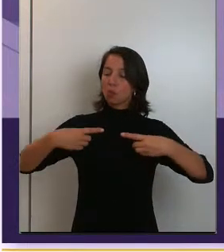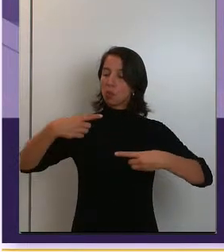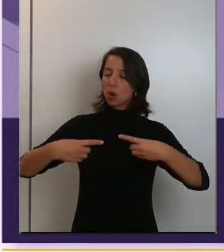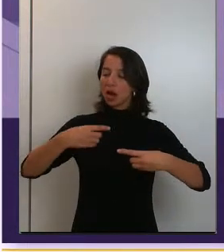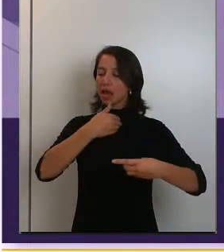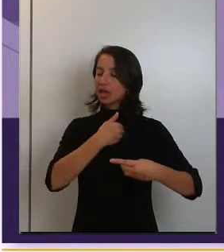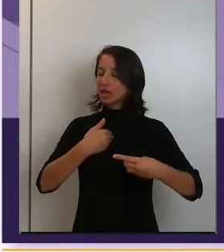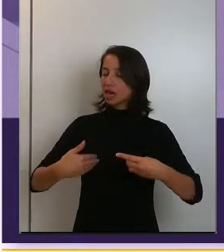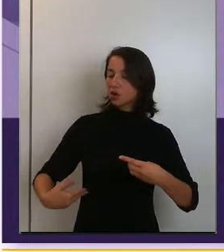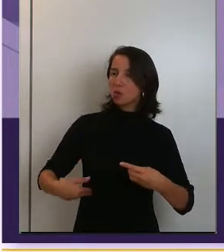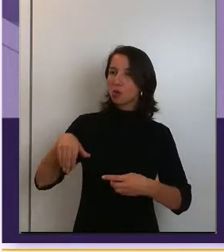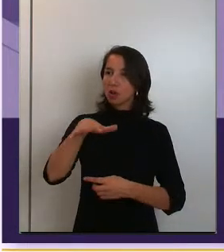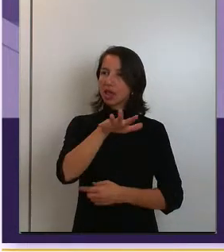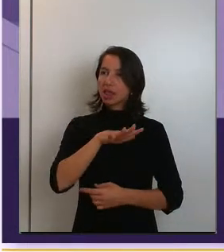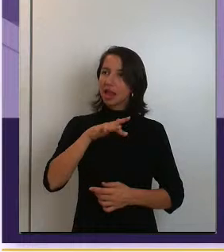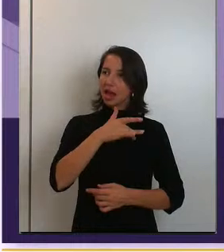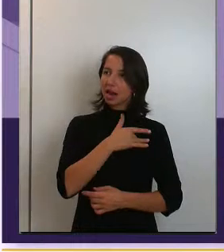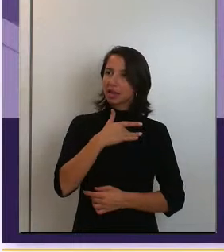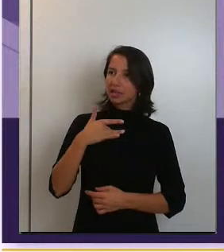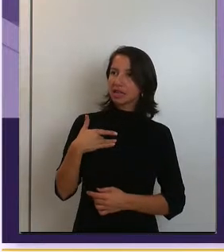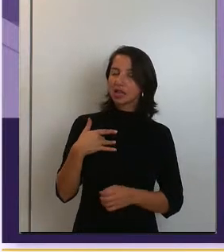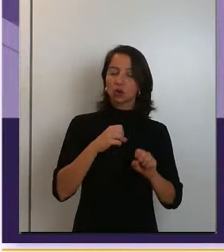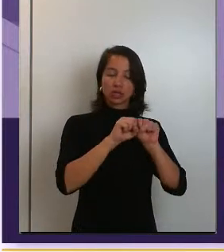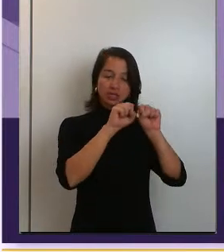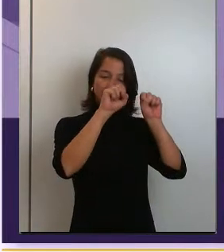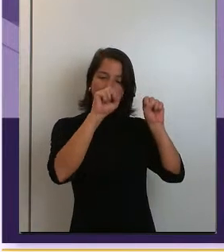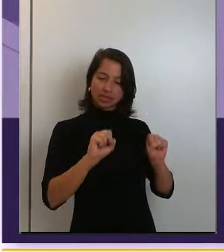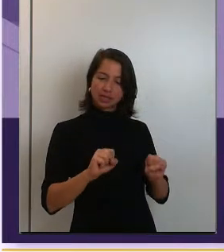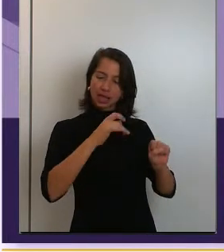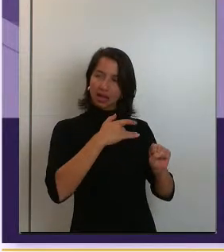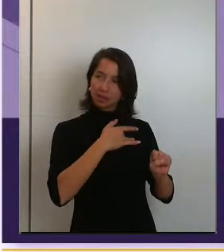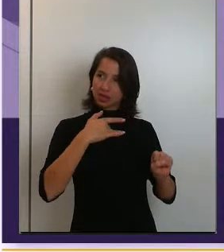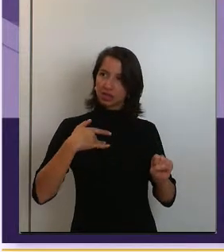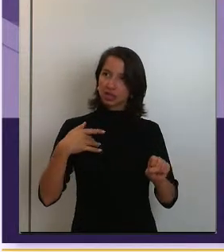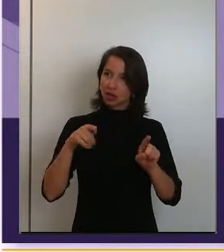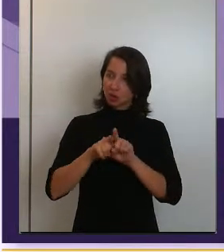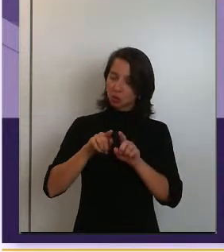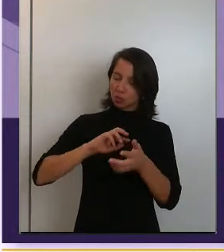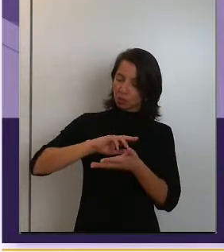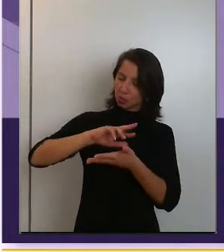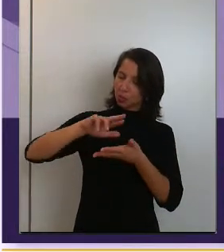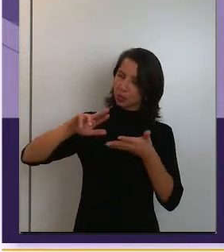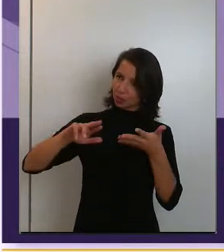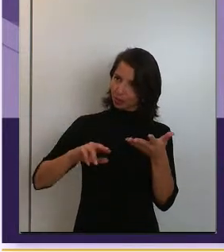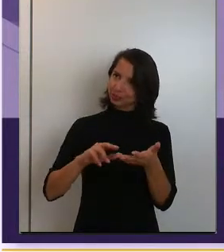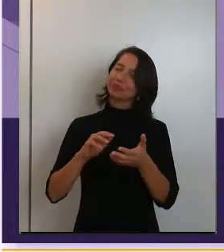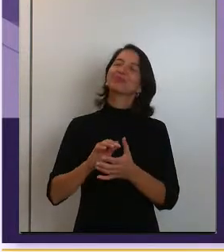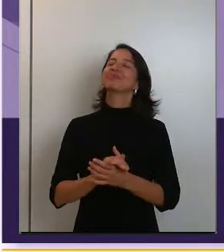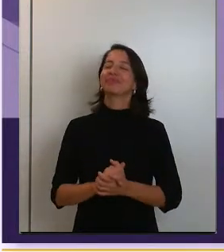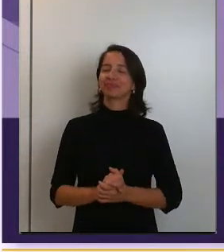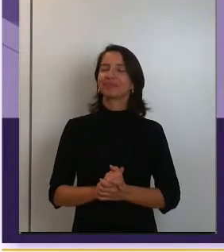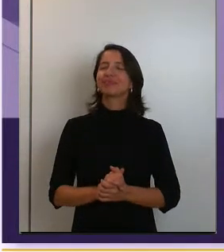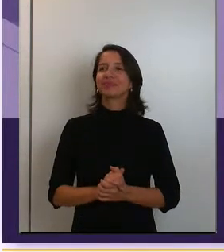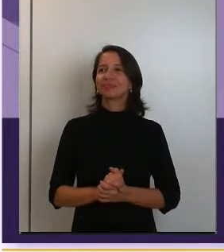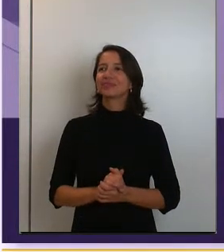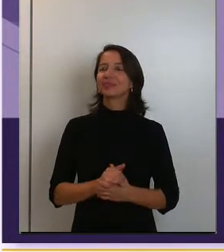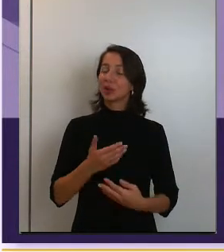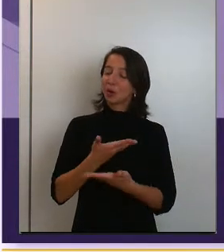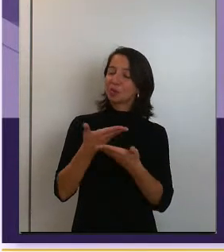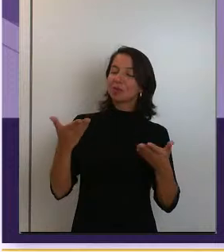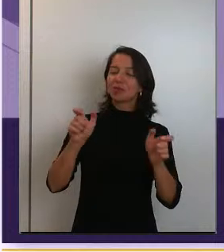saúde, sistemas públicos de informação em saúde e séries temporais. Como todos